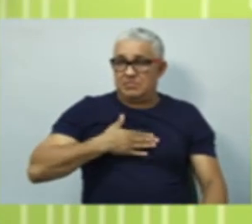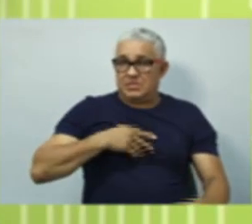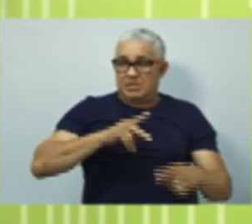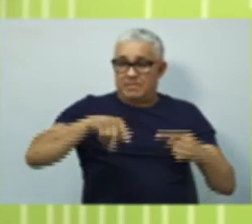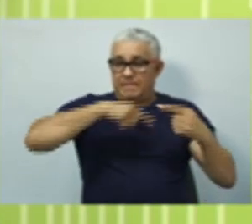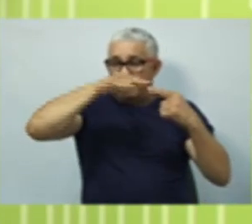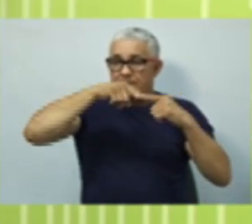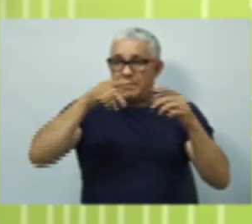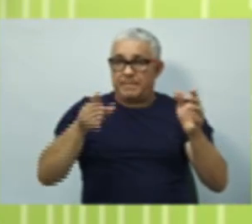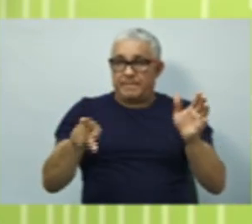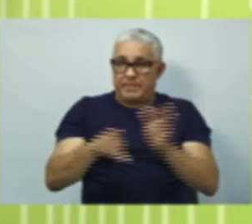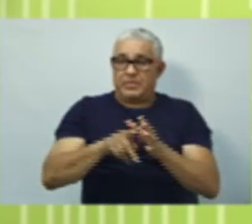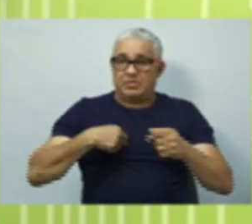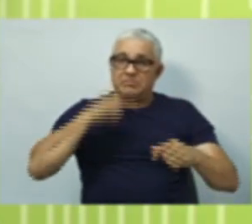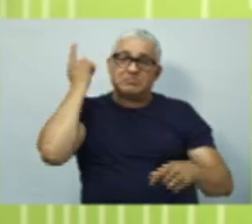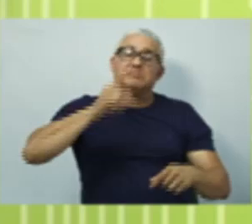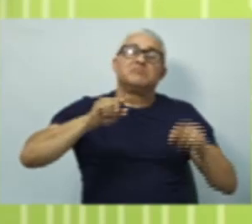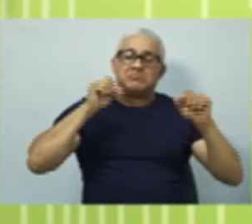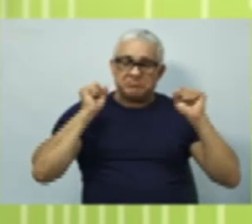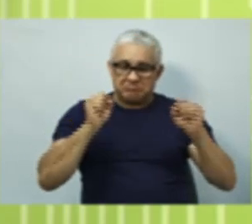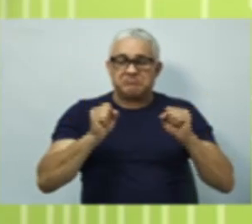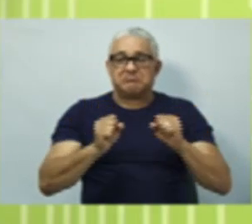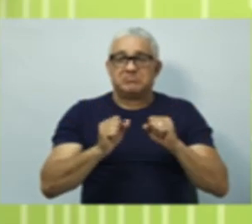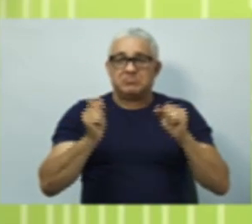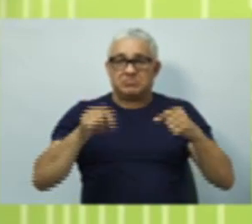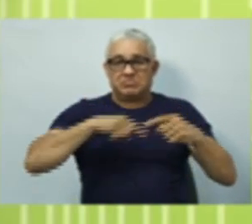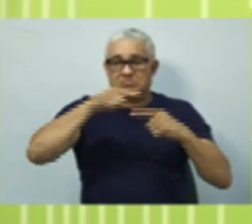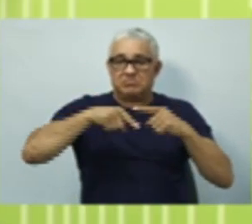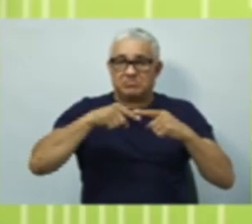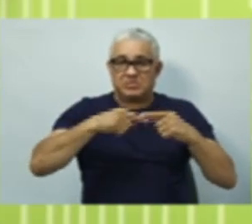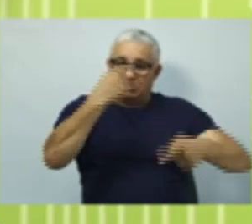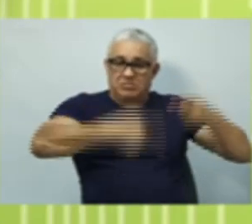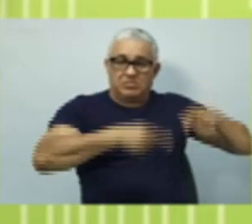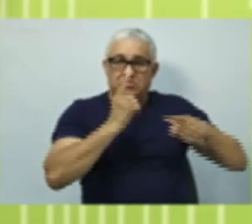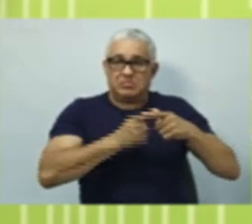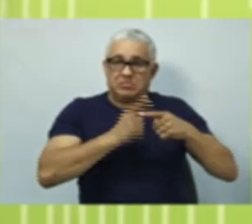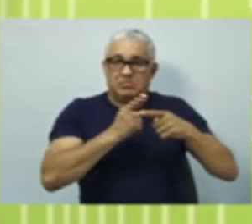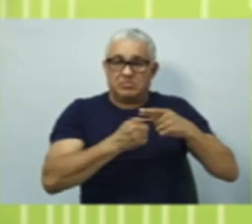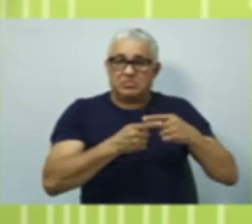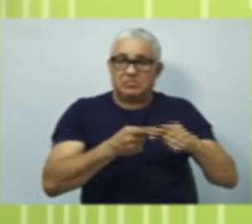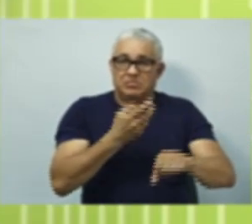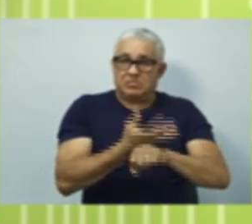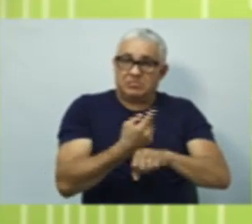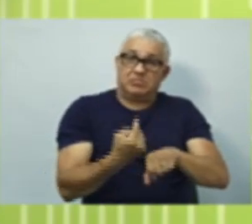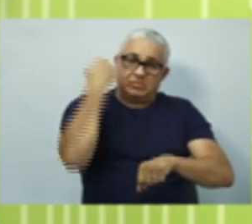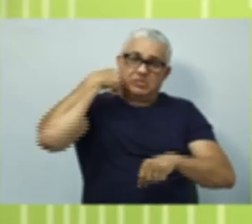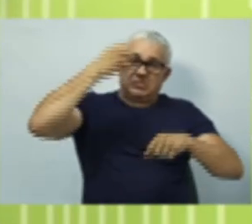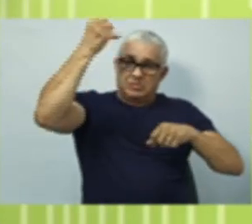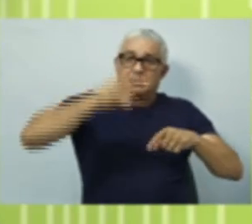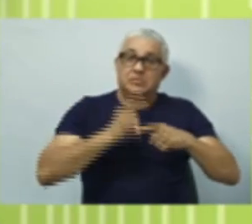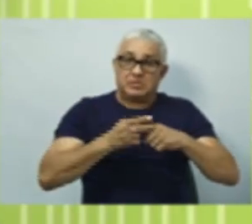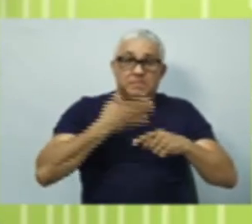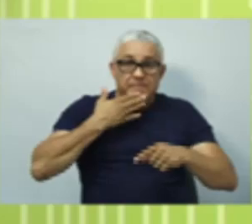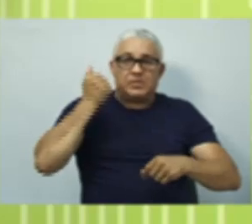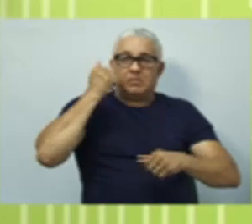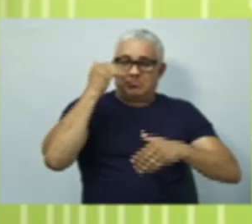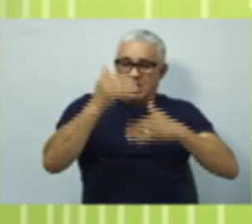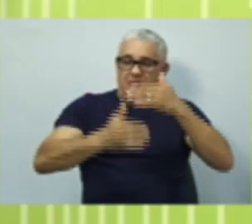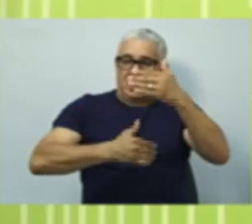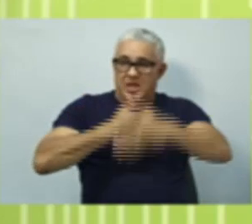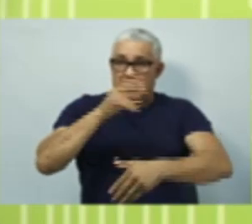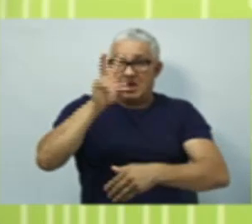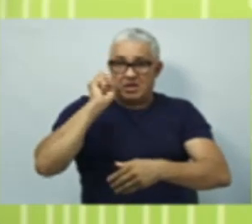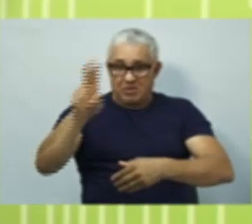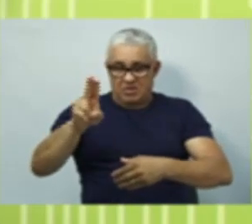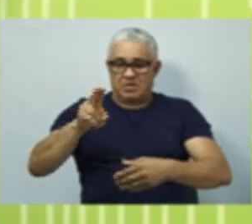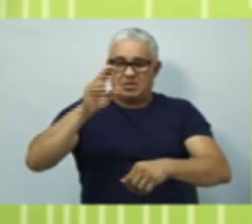essa vantagem competitiva que a gente tanto fala na nossa disciplina, porque eu vou melhorar o meu processo cada vez. Eu vou controlar